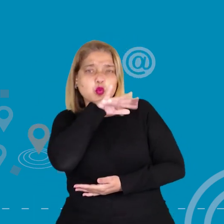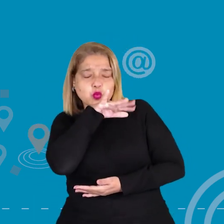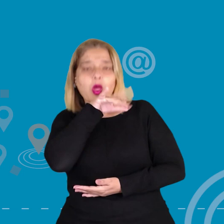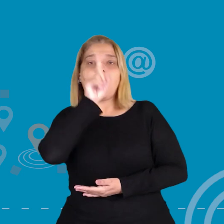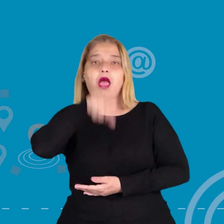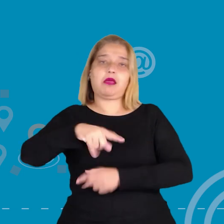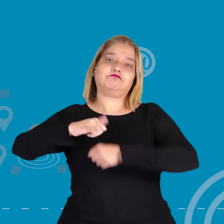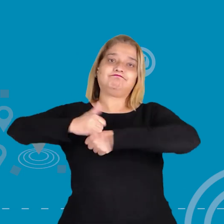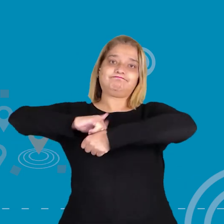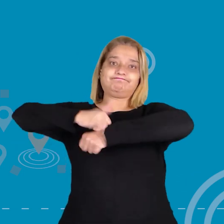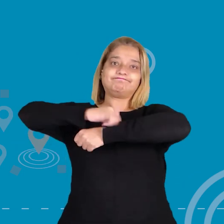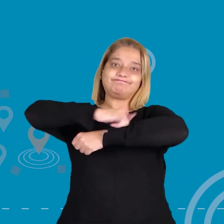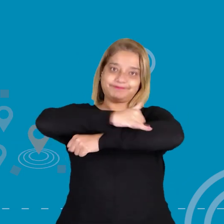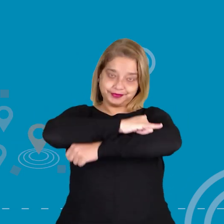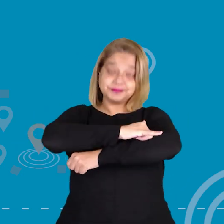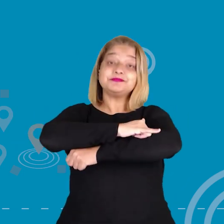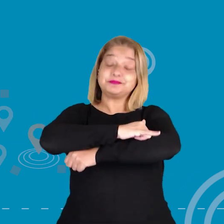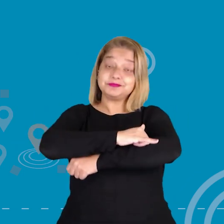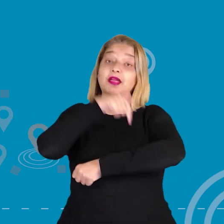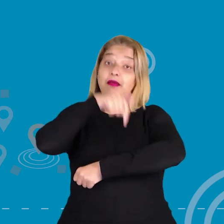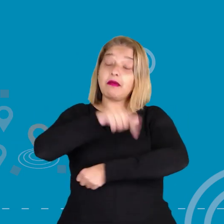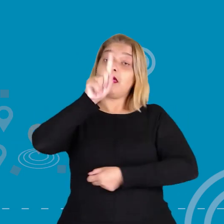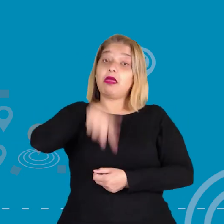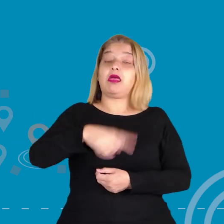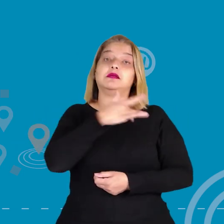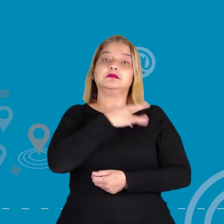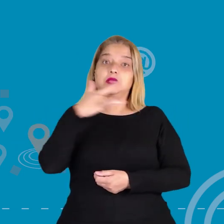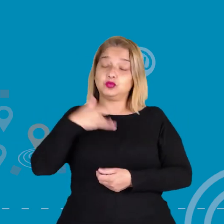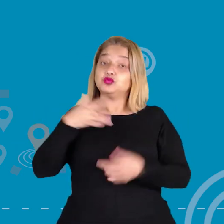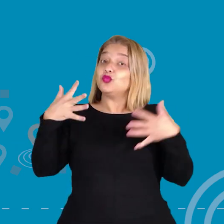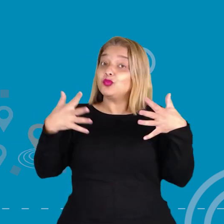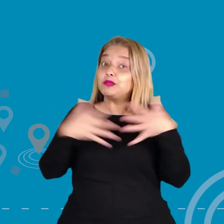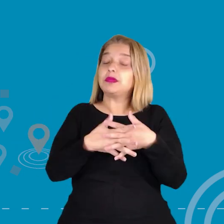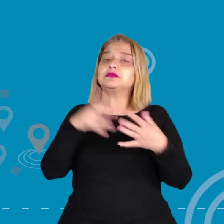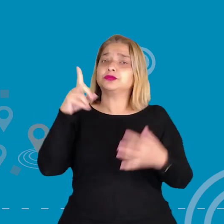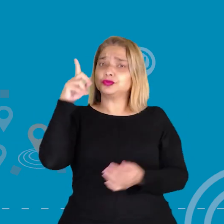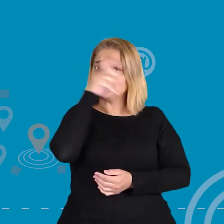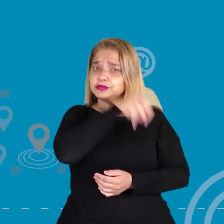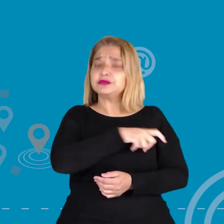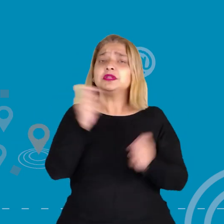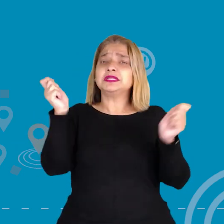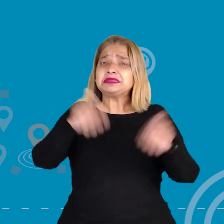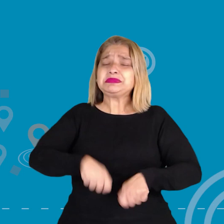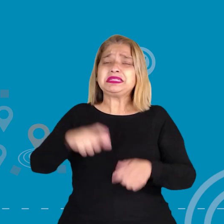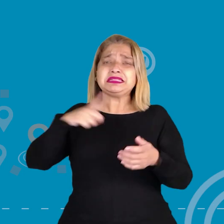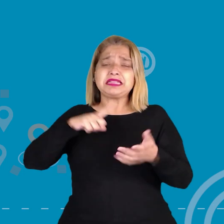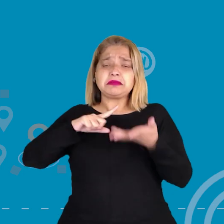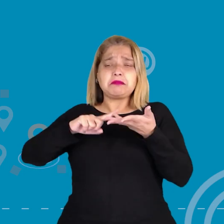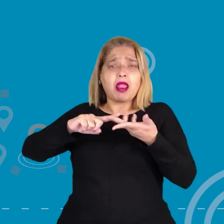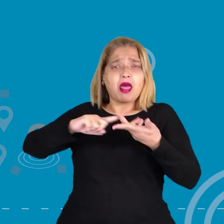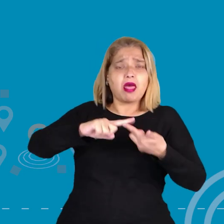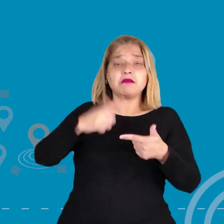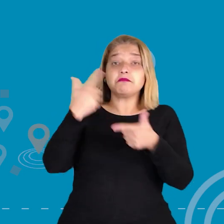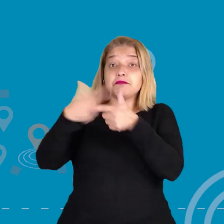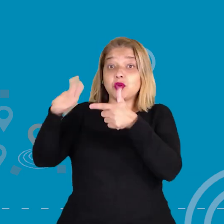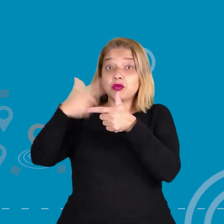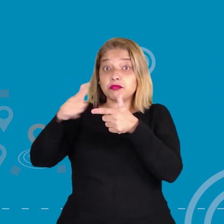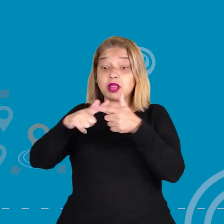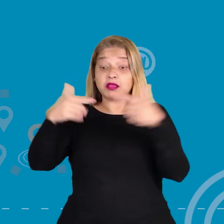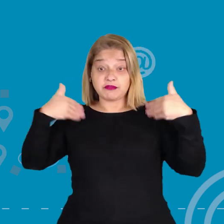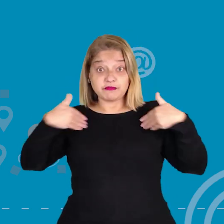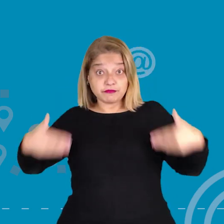alimentação é a obesidade, uma condição de saúde complexa que pode acarretar diversos